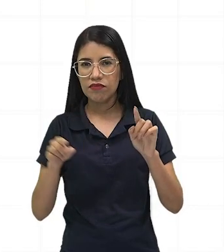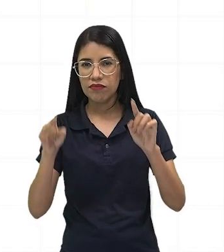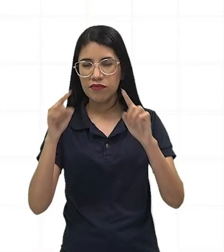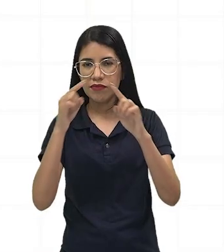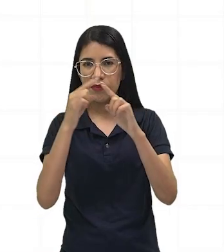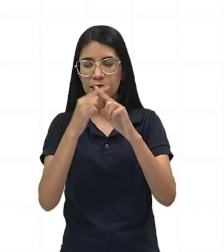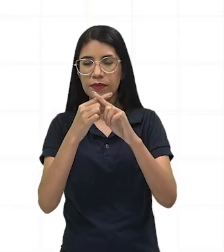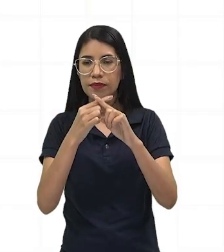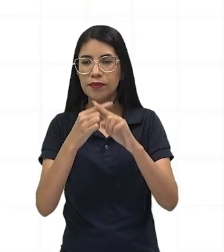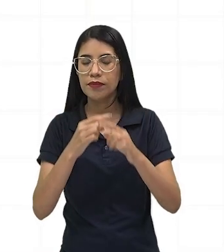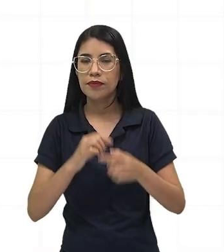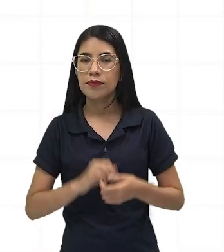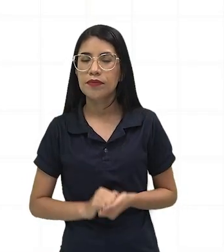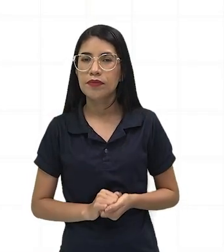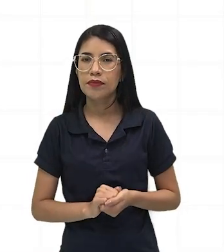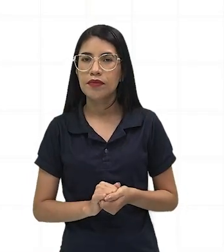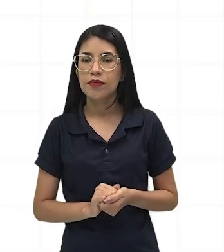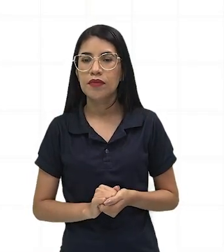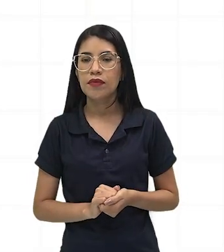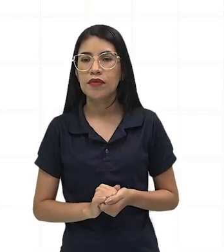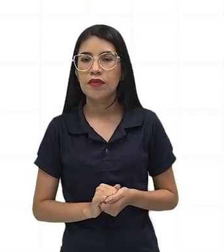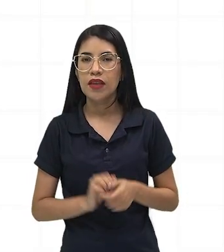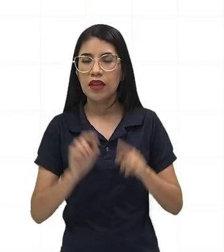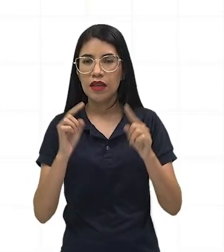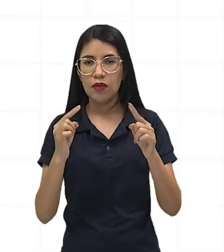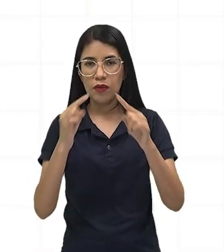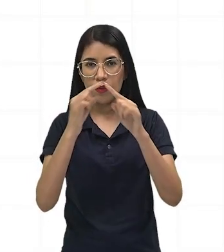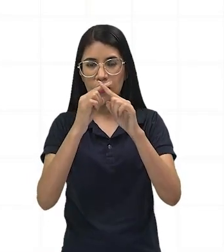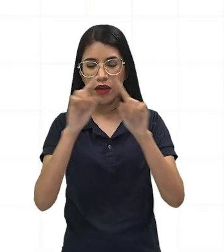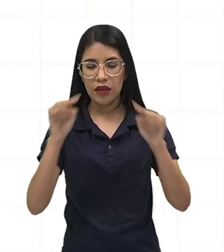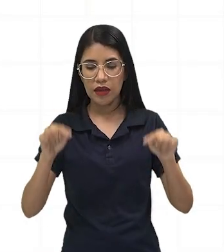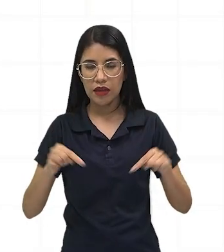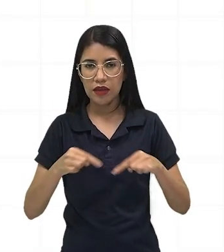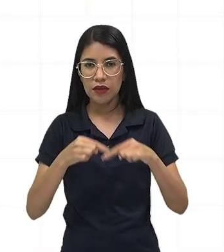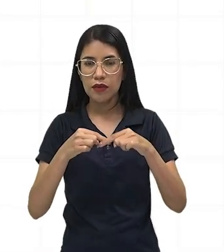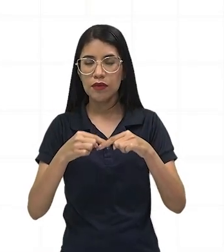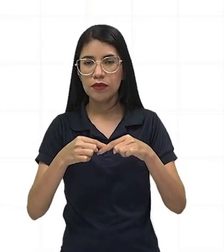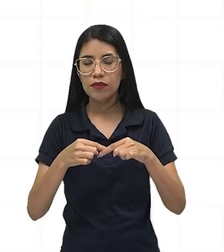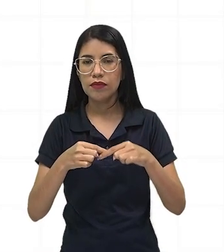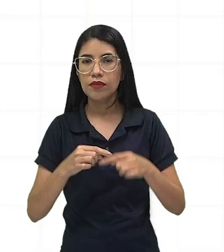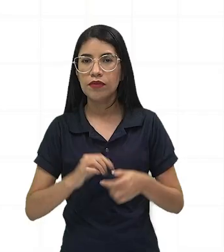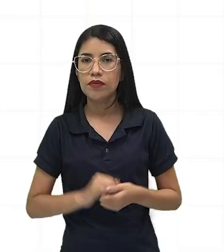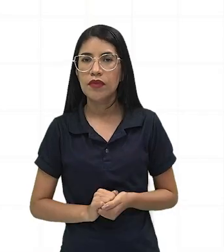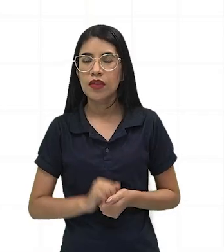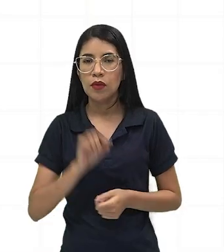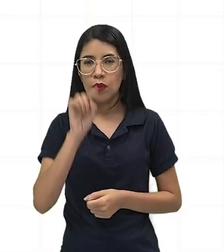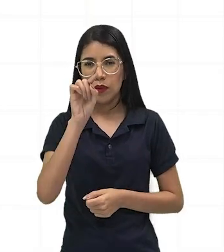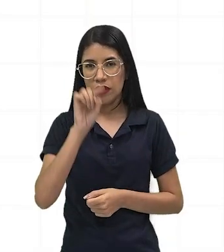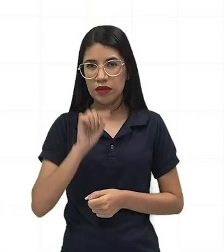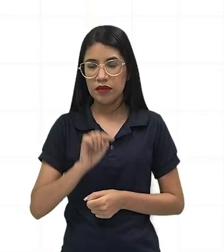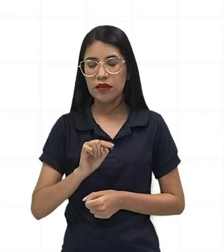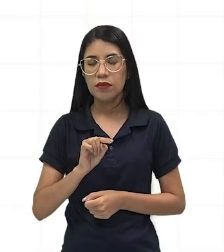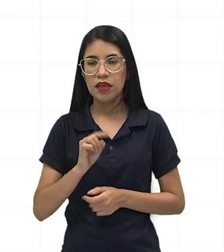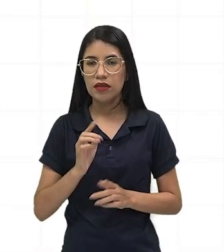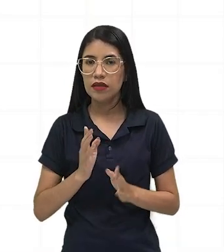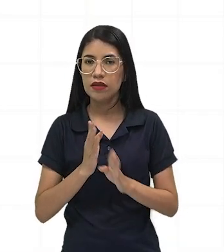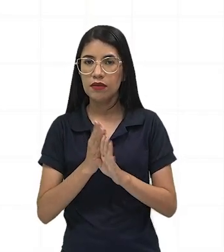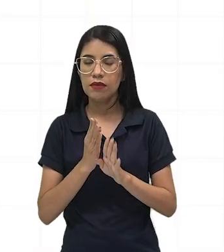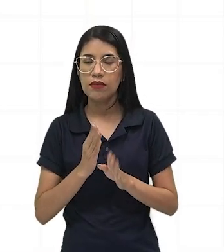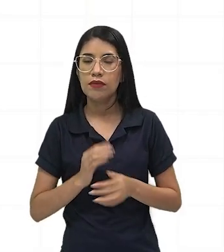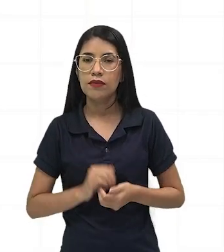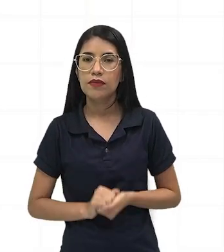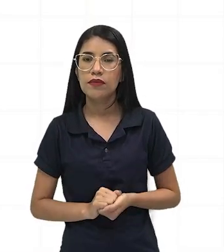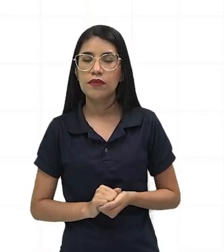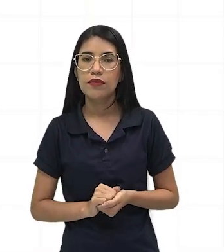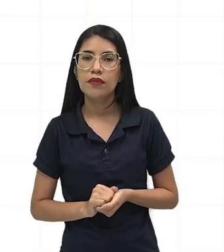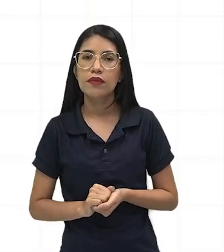Elas, se colidem aqui, elas se juntam em dois pontos. Você fez duas circunferências